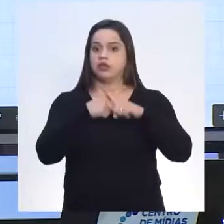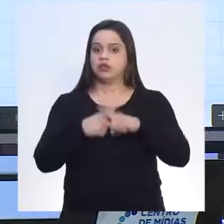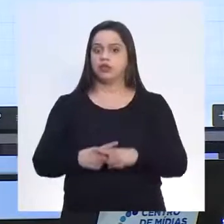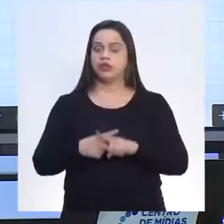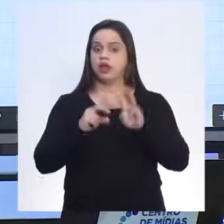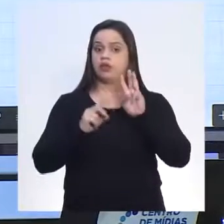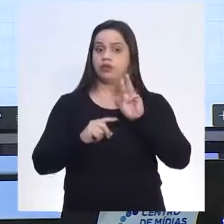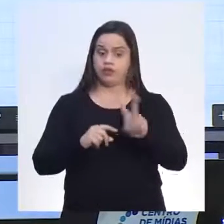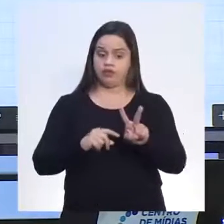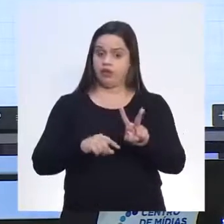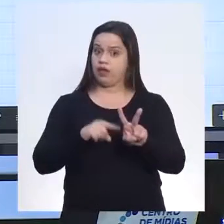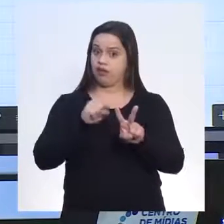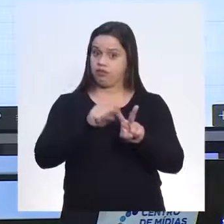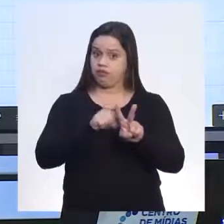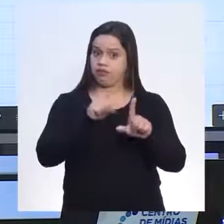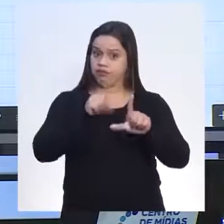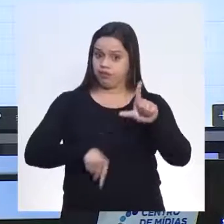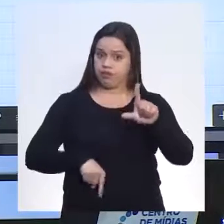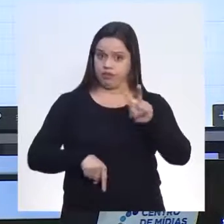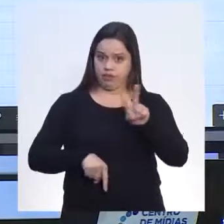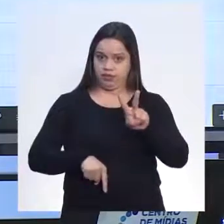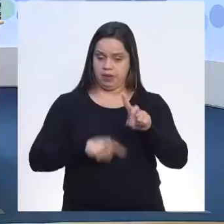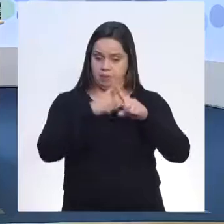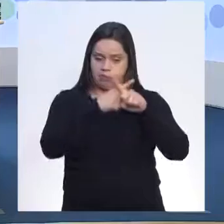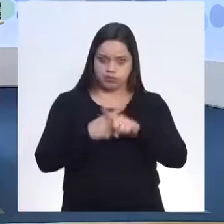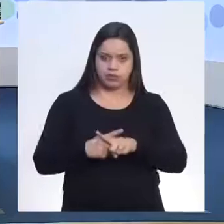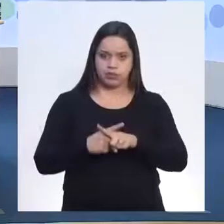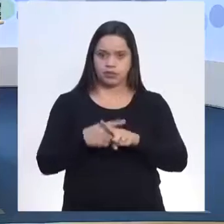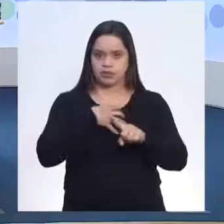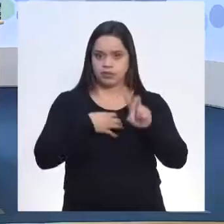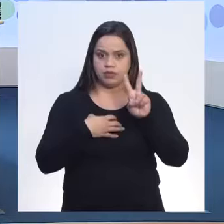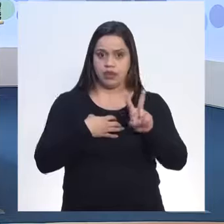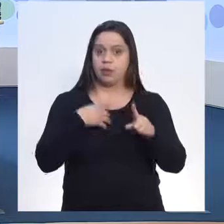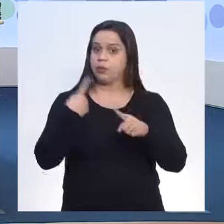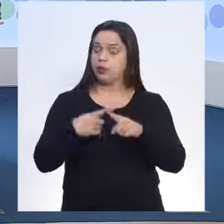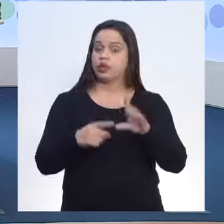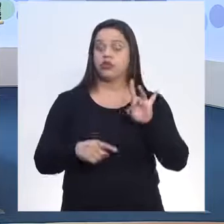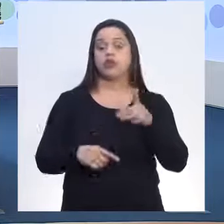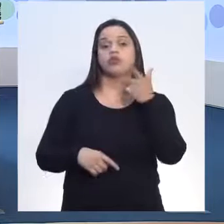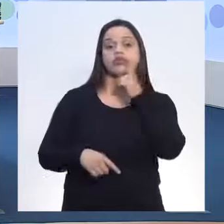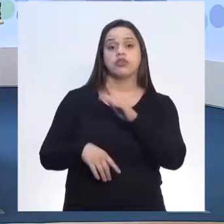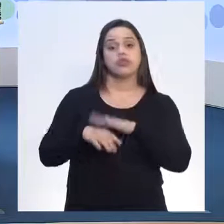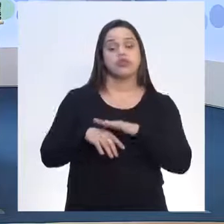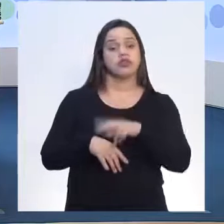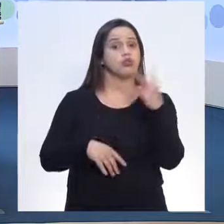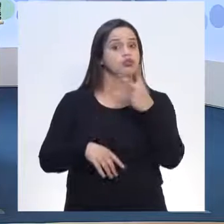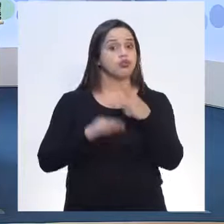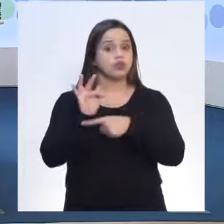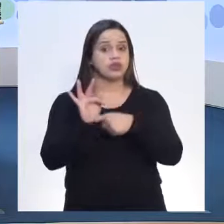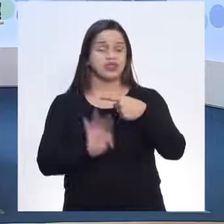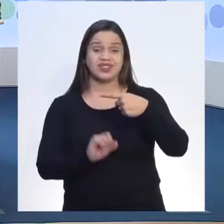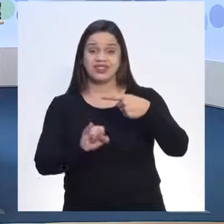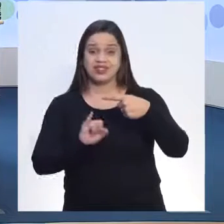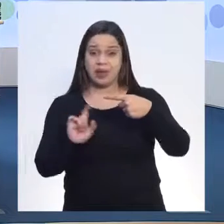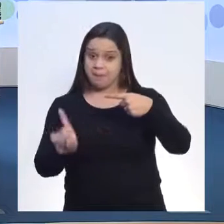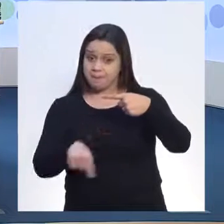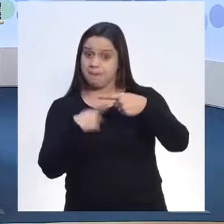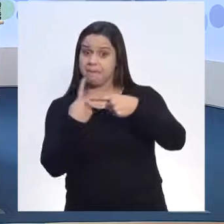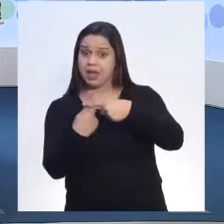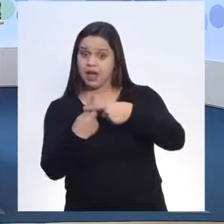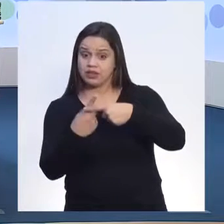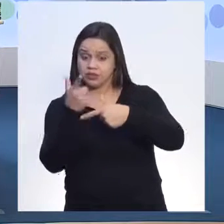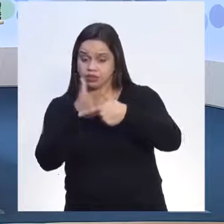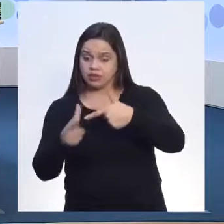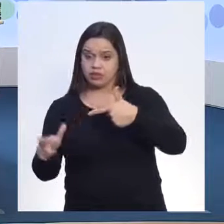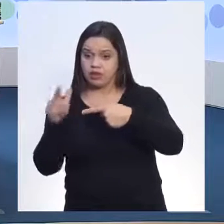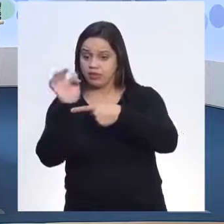tem que tomar cuidado. Por quê? Eu só consigo fazer, no caso, aí com 2 frações. Se você tiver mais uma fração, mais uma